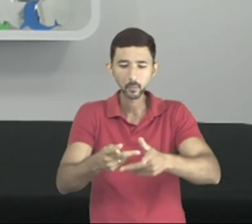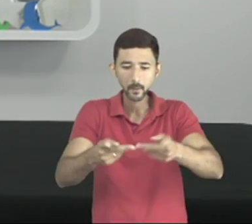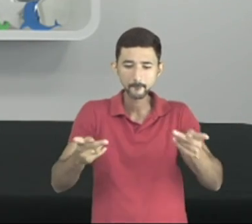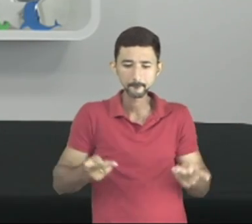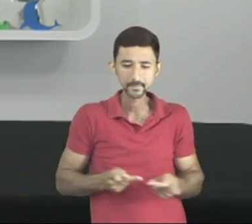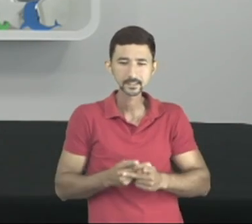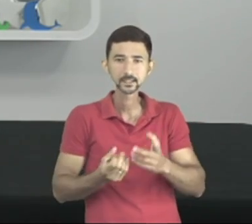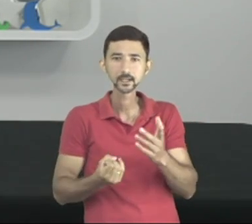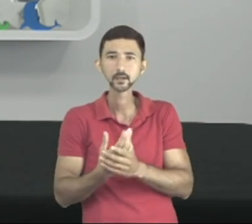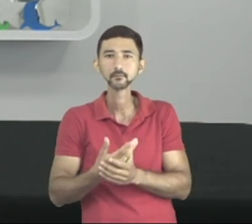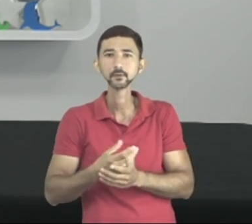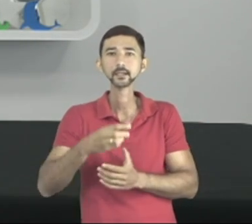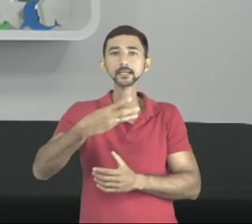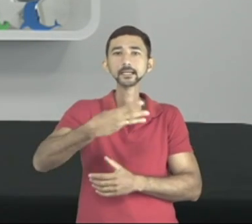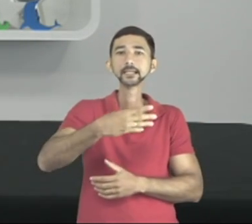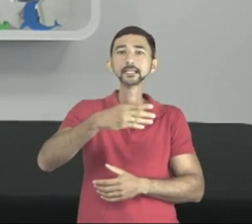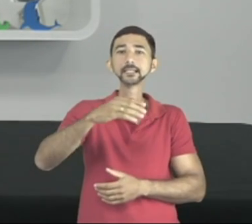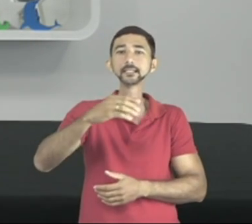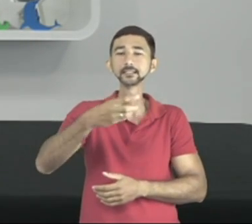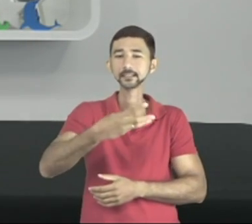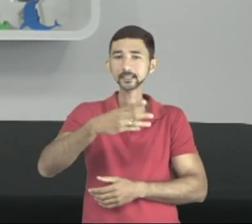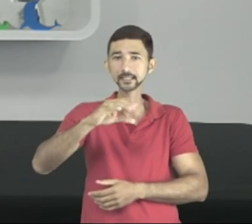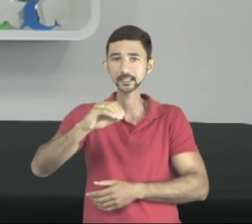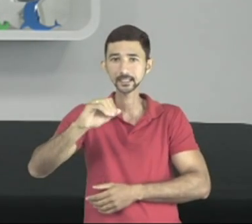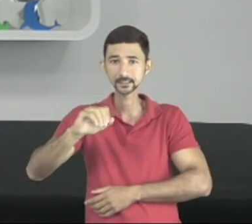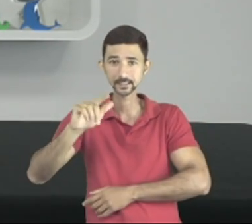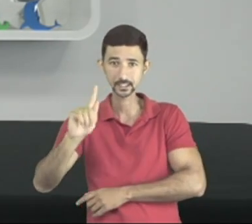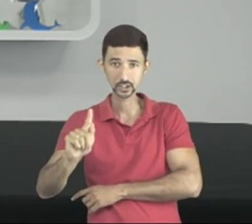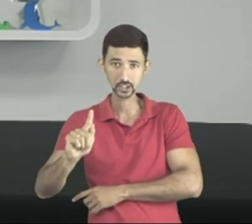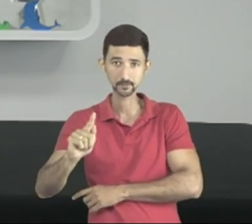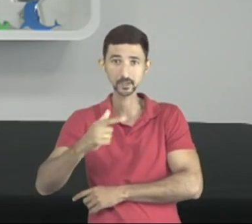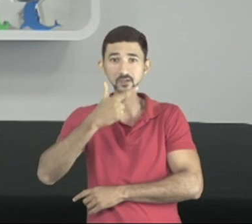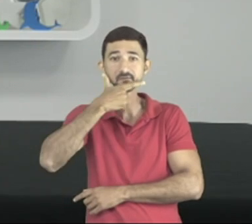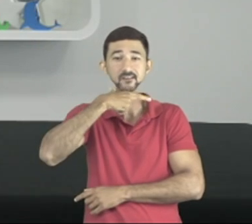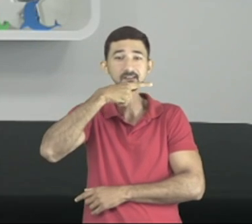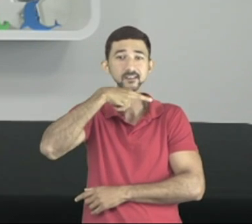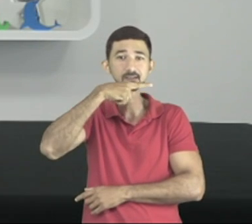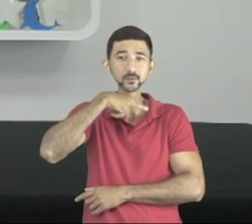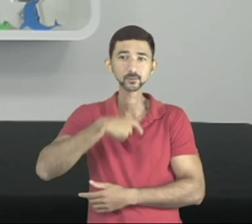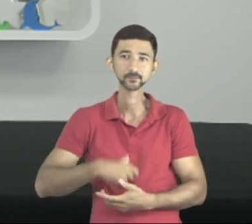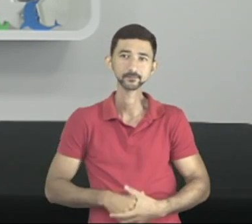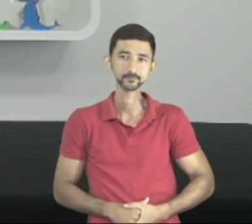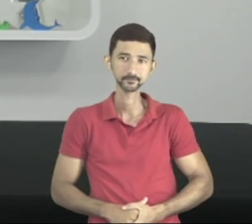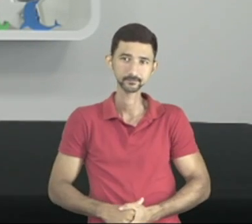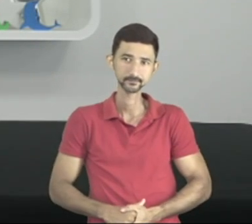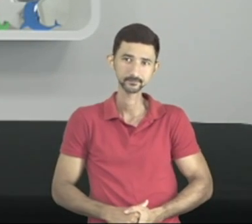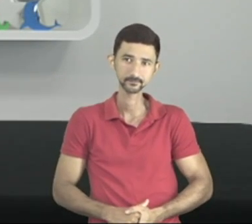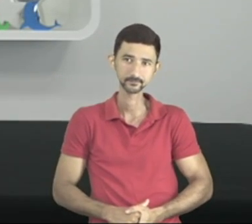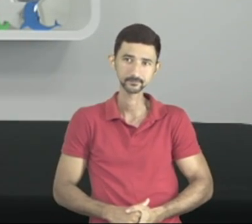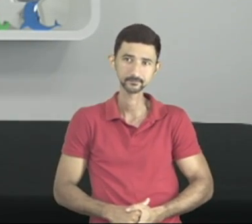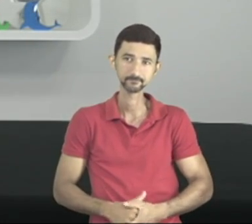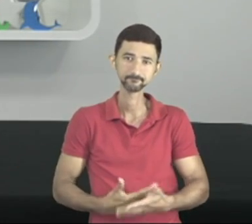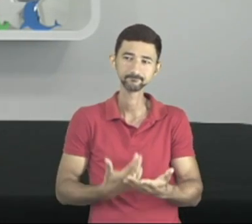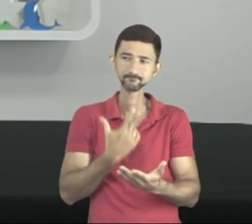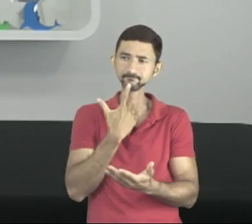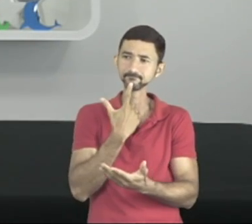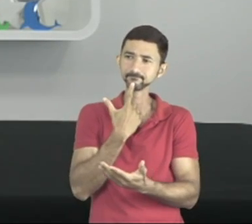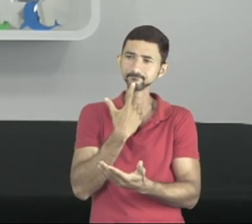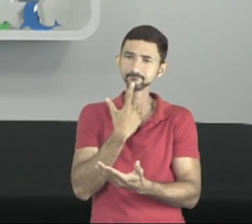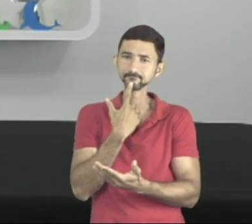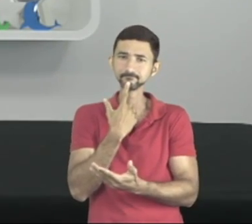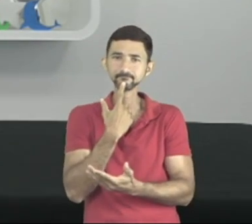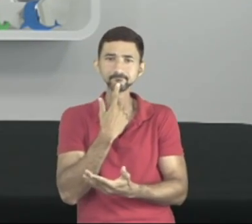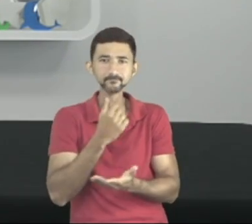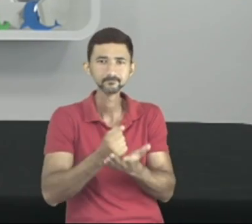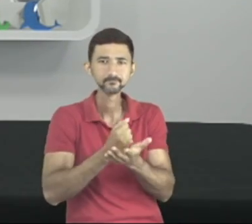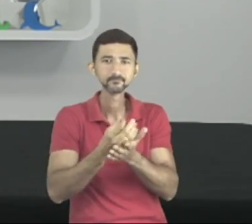Você compra 300 gramas de queijo. 300 gramas de queijo. Ah, mas eu vou tomar